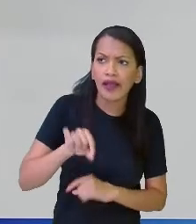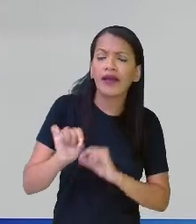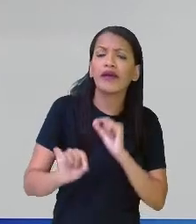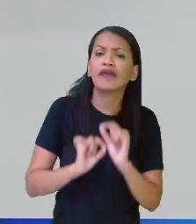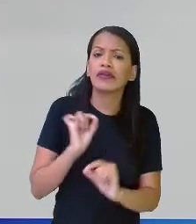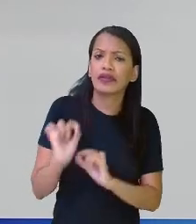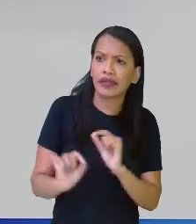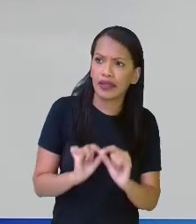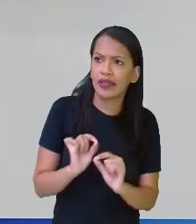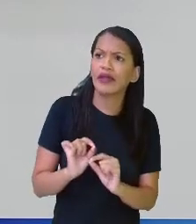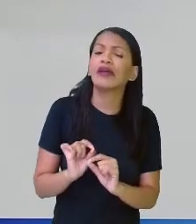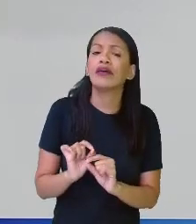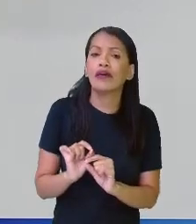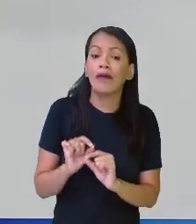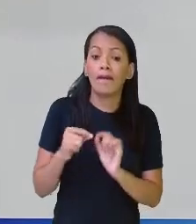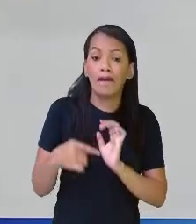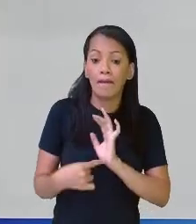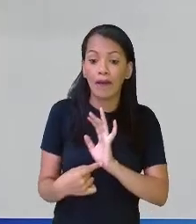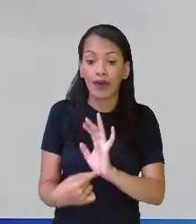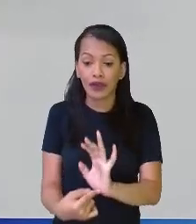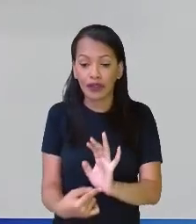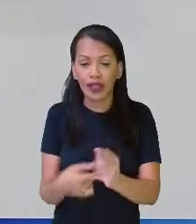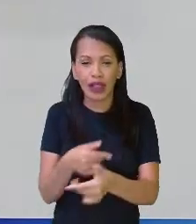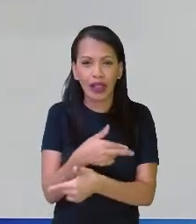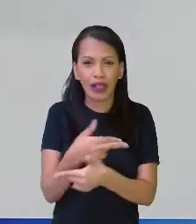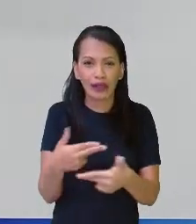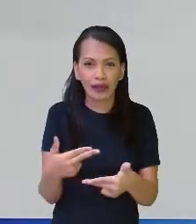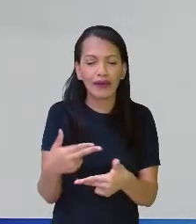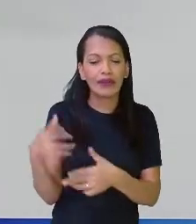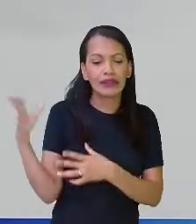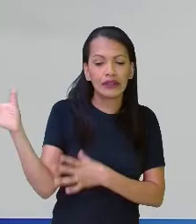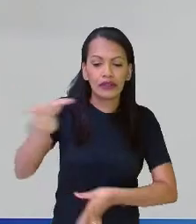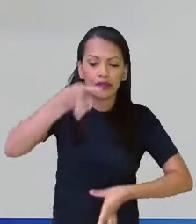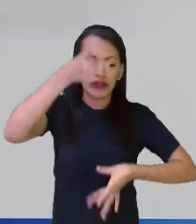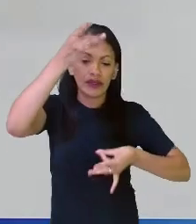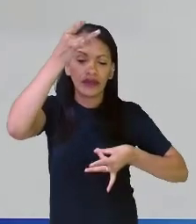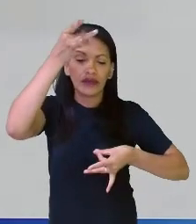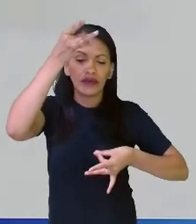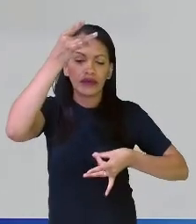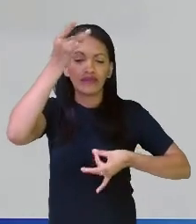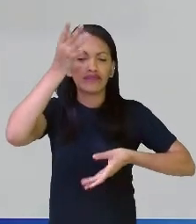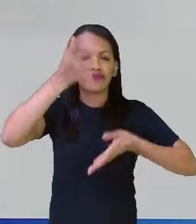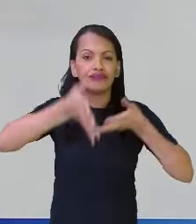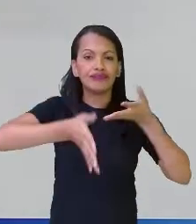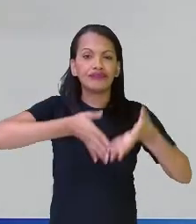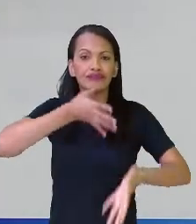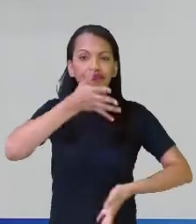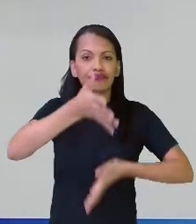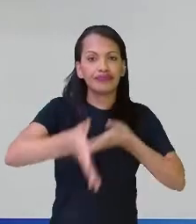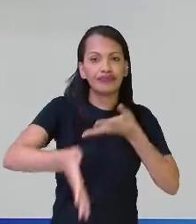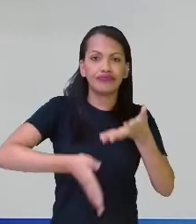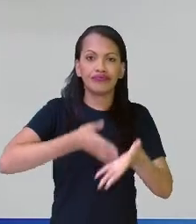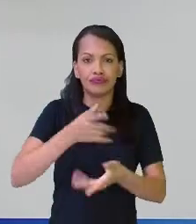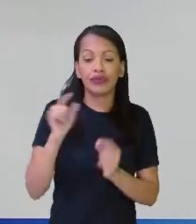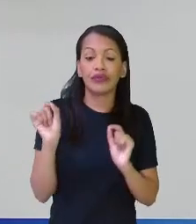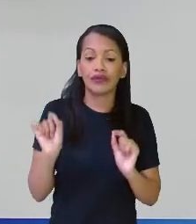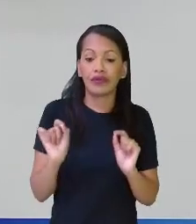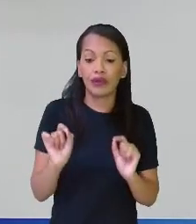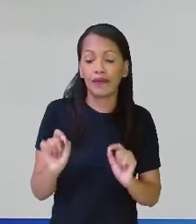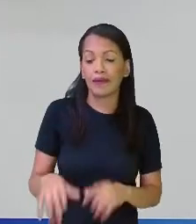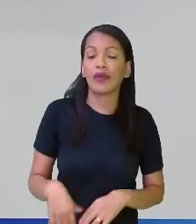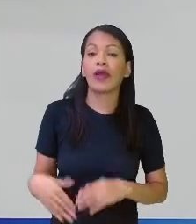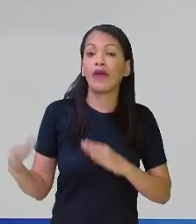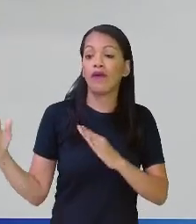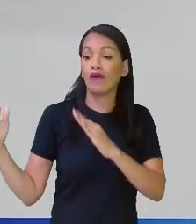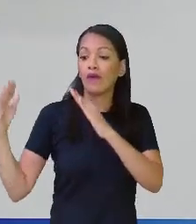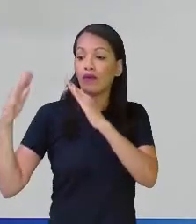edifício onde são apresentadas essas peças. Então, o teatro é o conjunto da obra e o teatro é o local onde se apresenta a